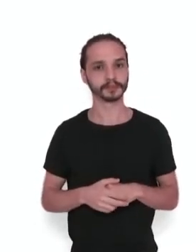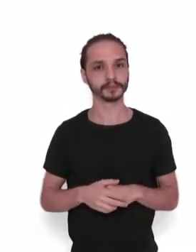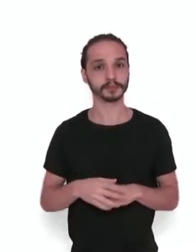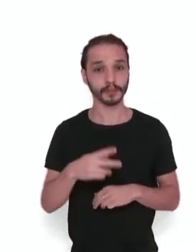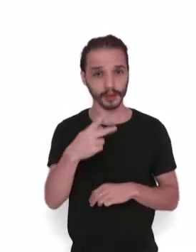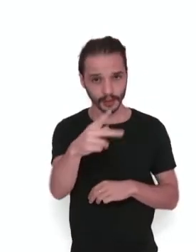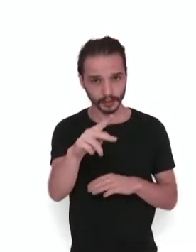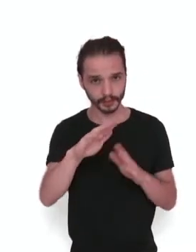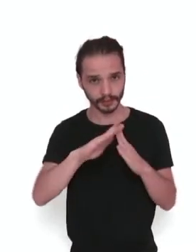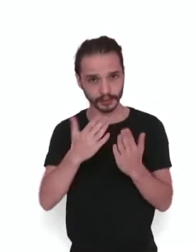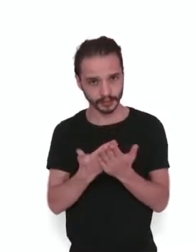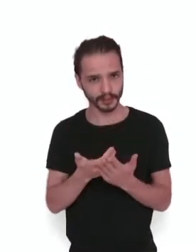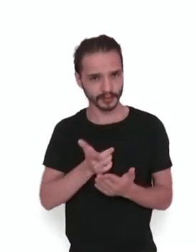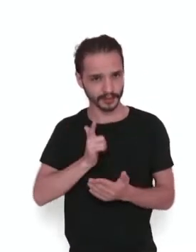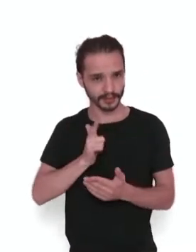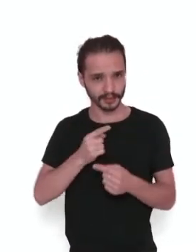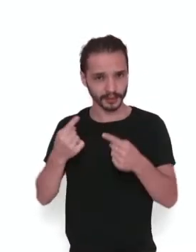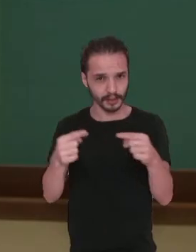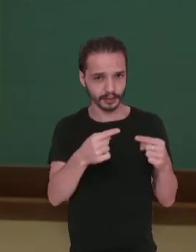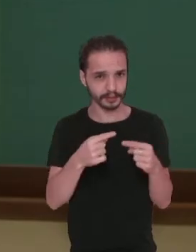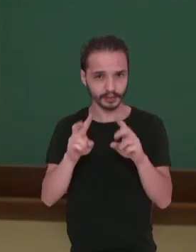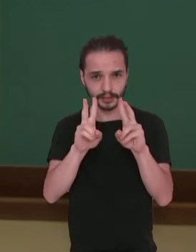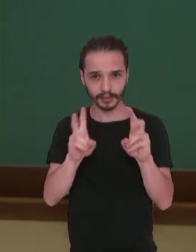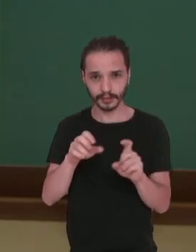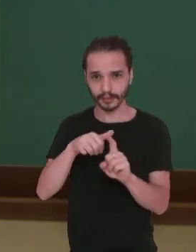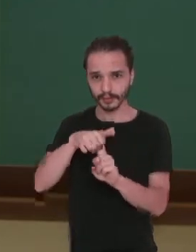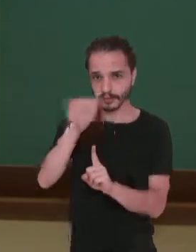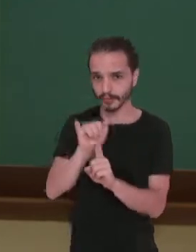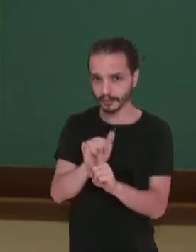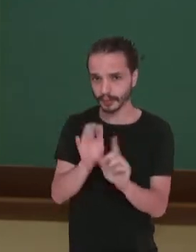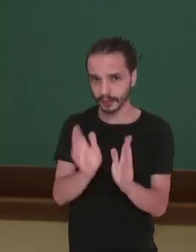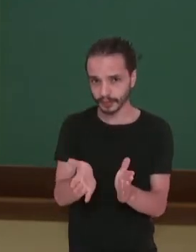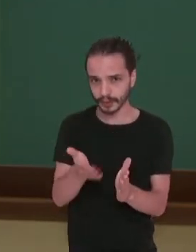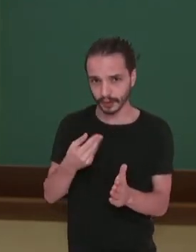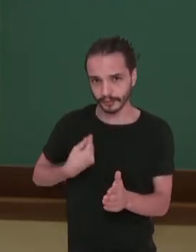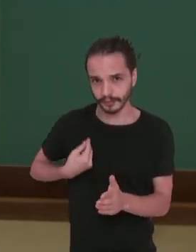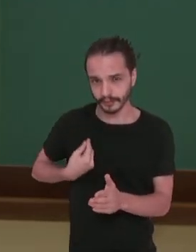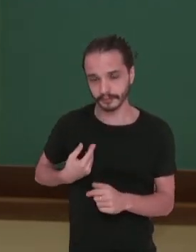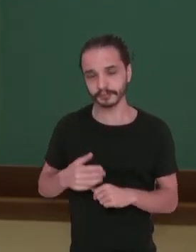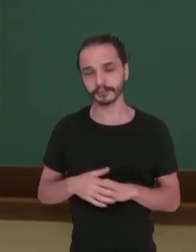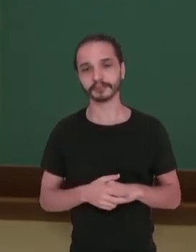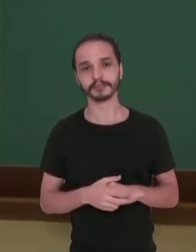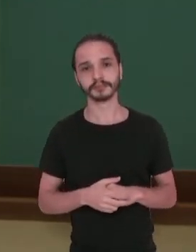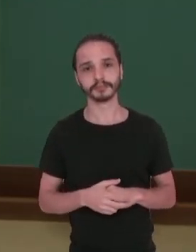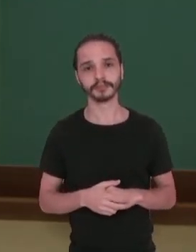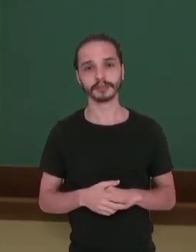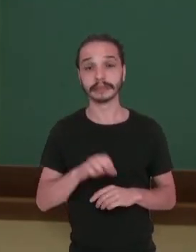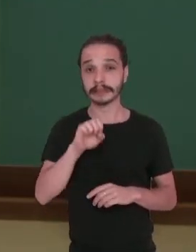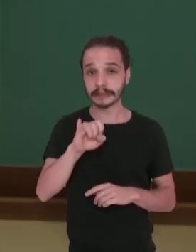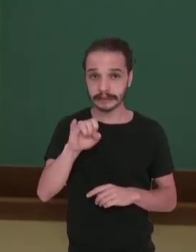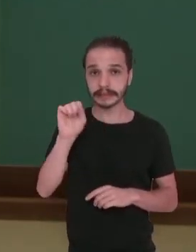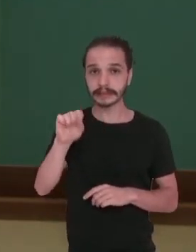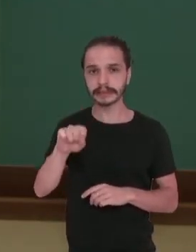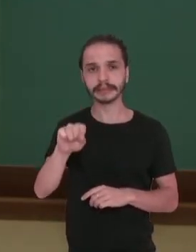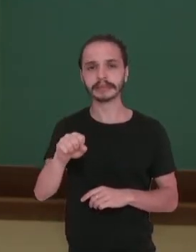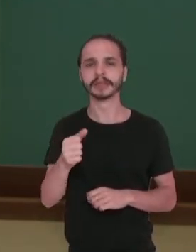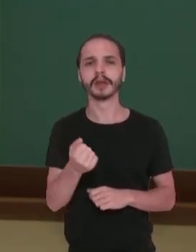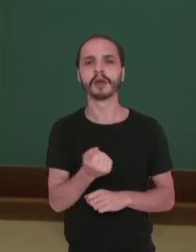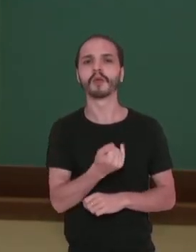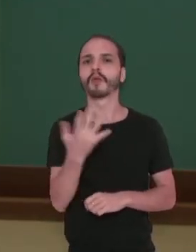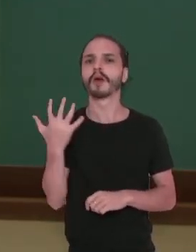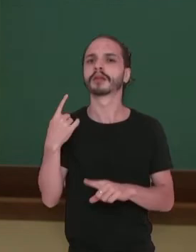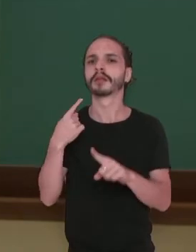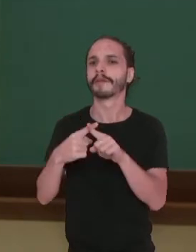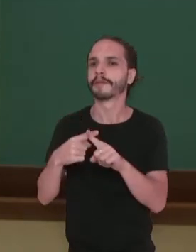escola, algum tipo de discussão sobre bullying? Você já participou? Em caso afirmativo, com que frequência esse tema